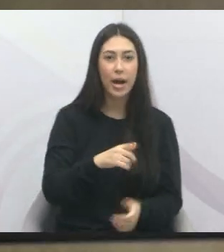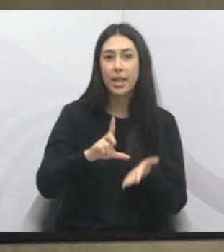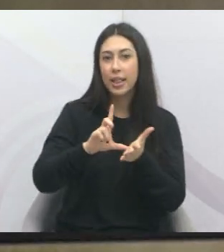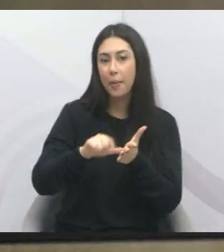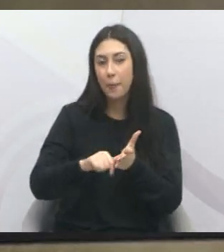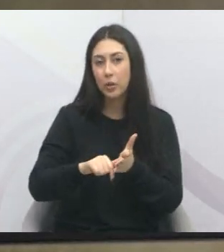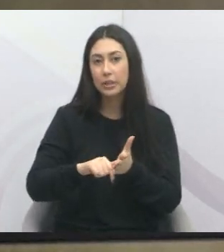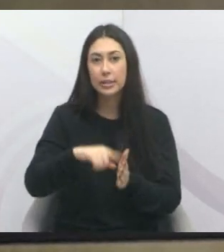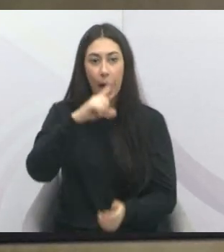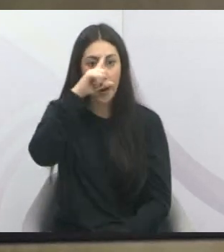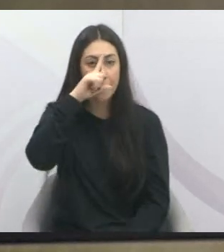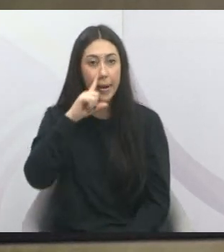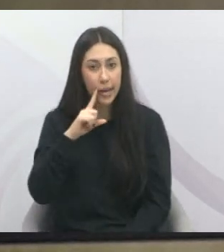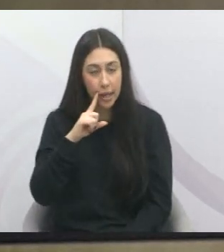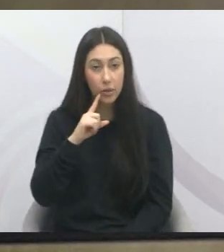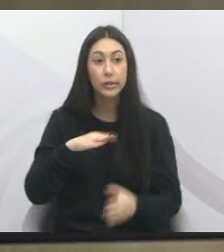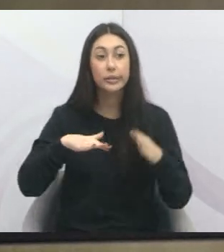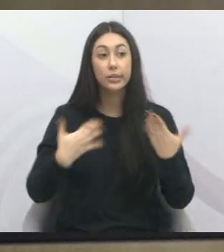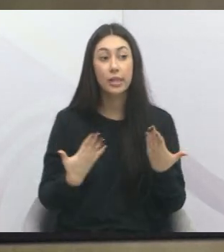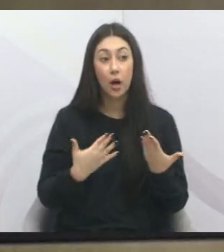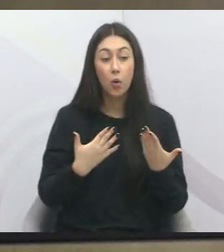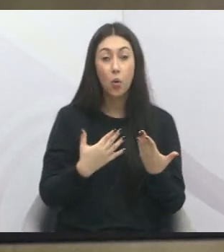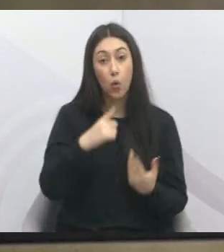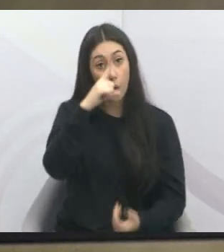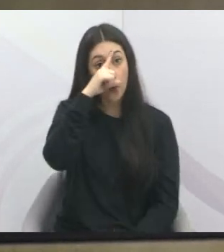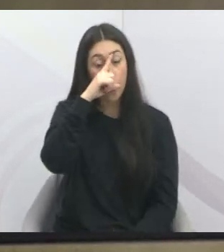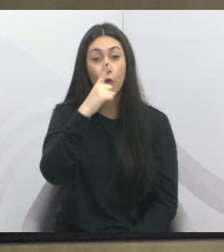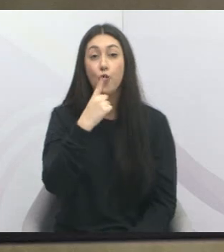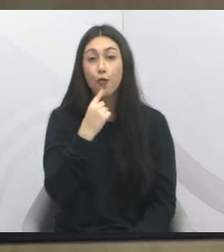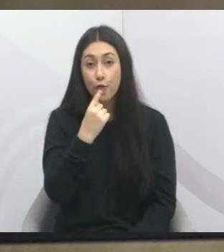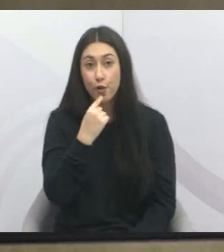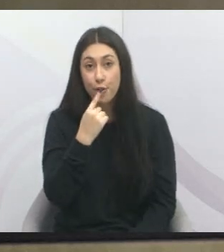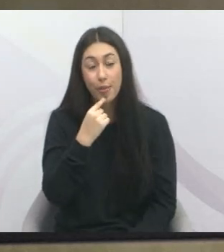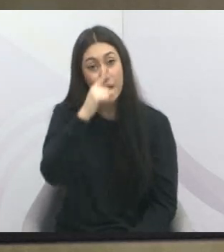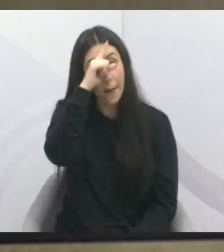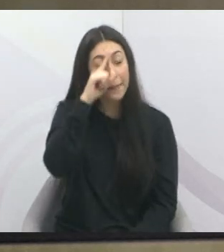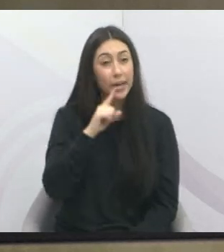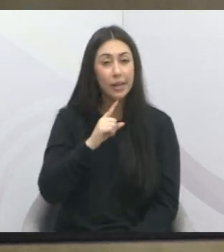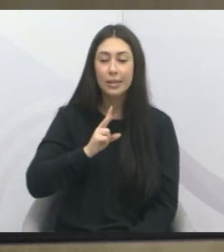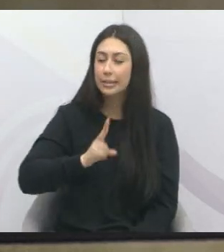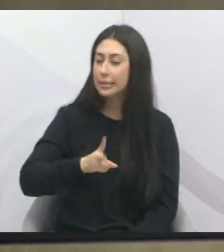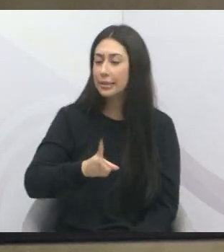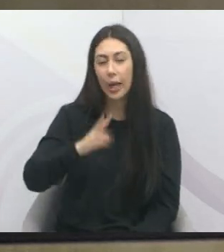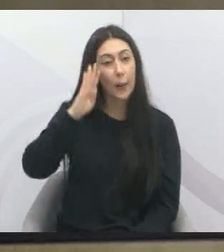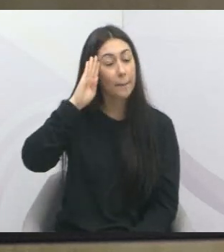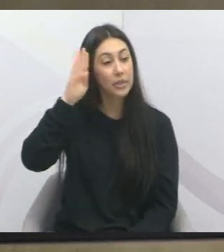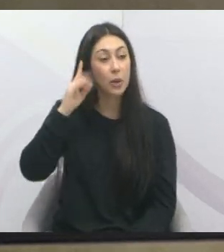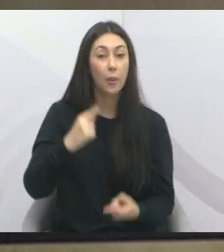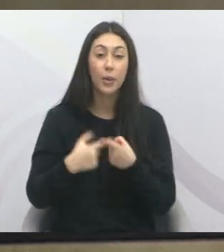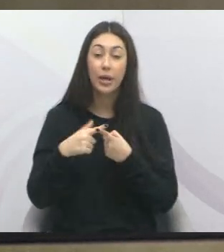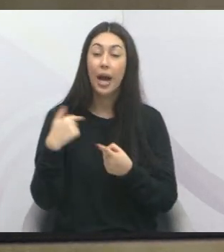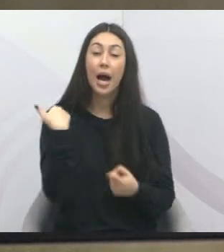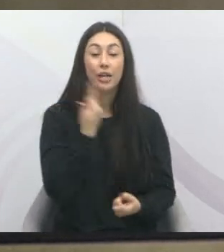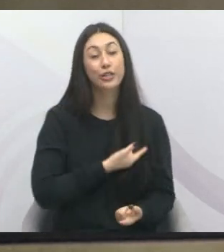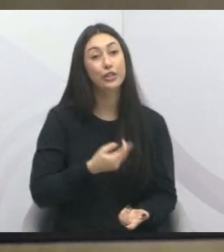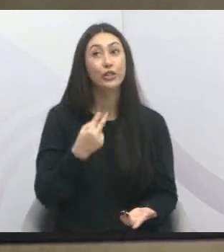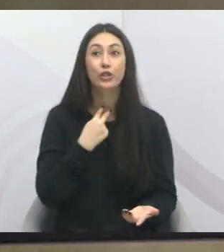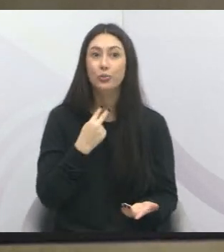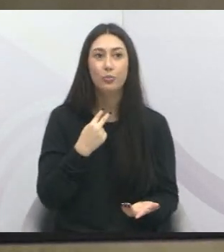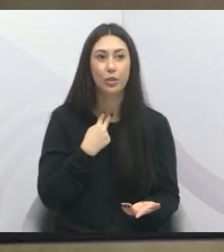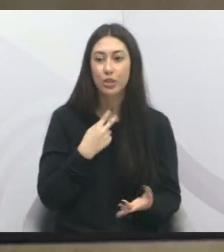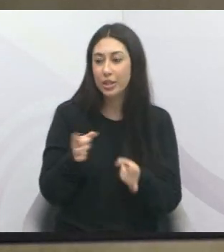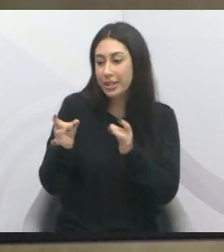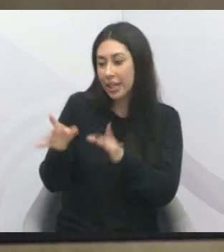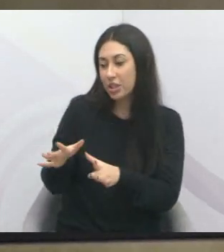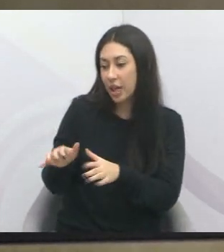amarelo. Então, o vermelho e o amarelo, eles são sempre priorizados, porque a gente não pode deixar que